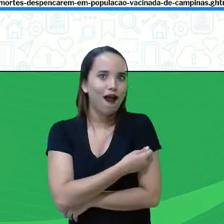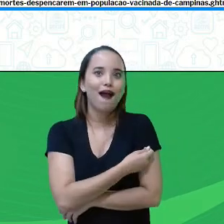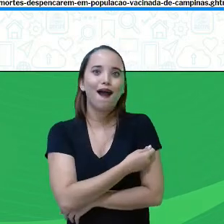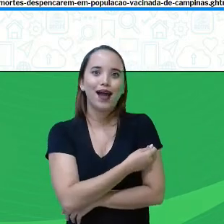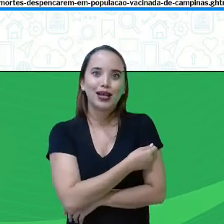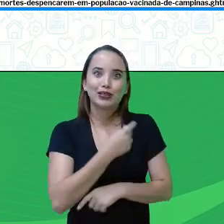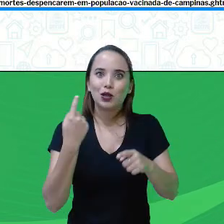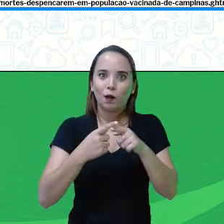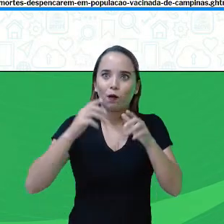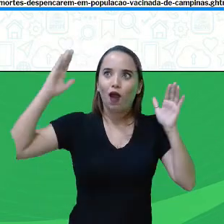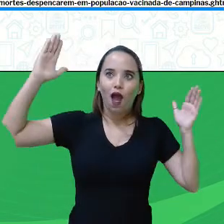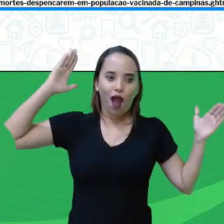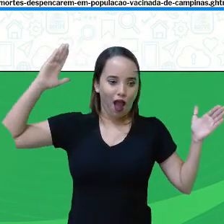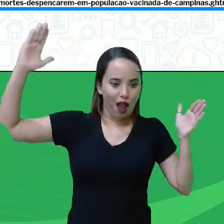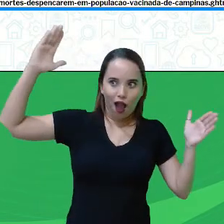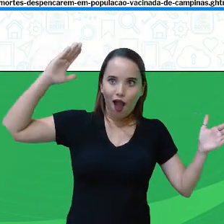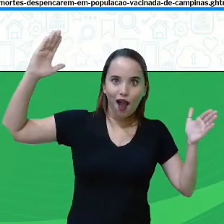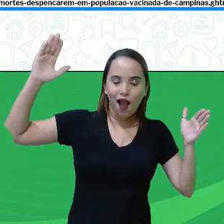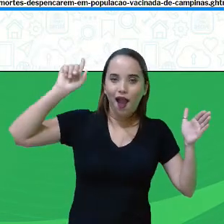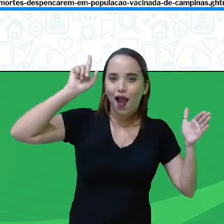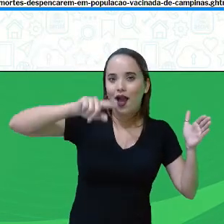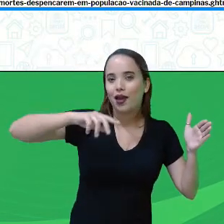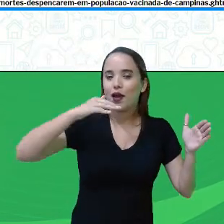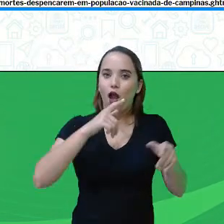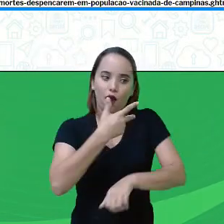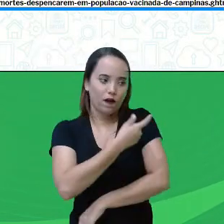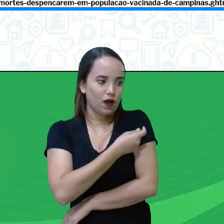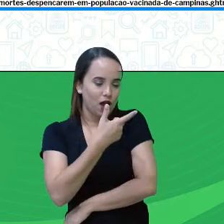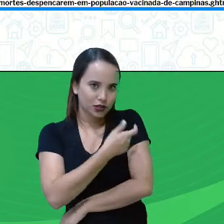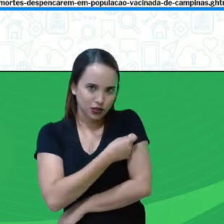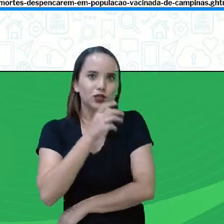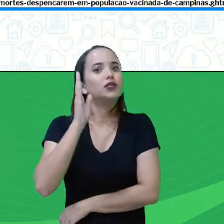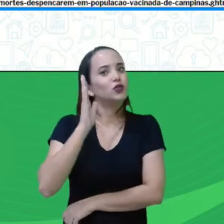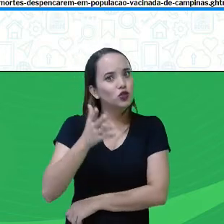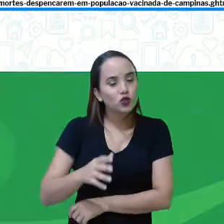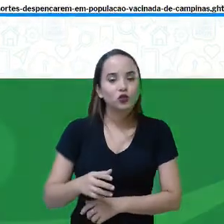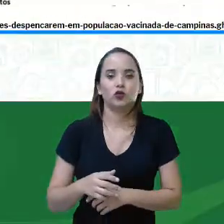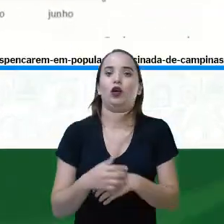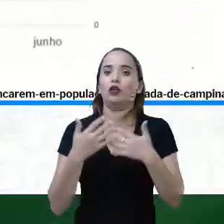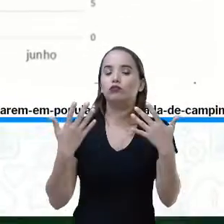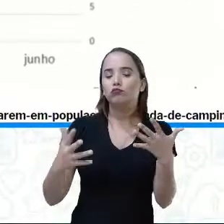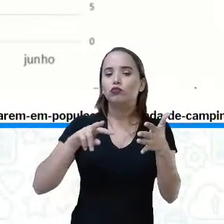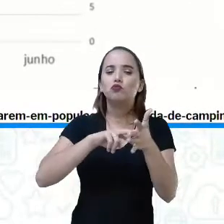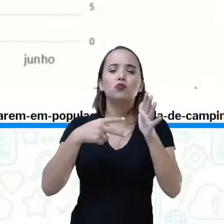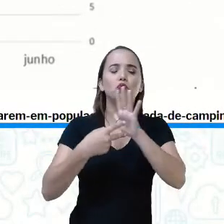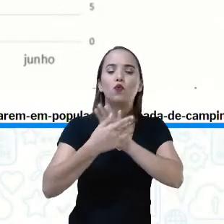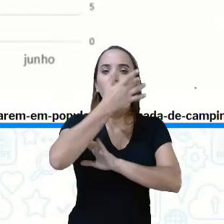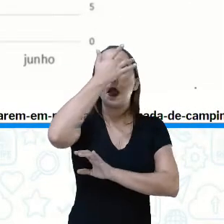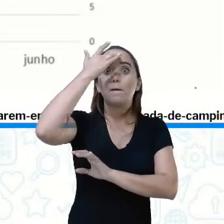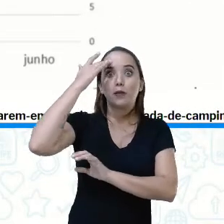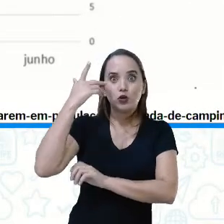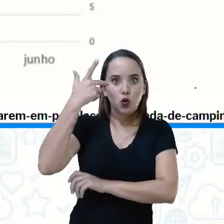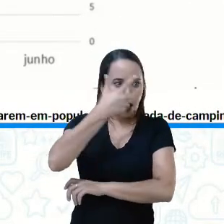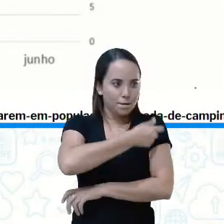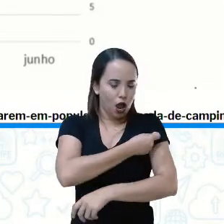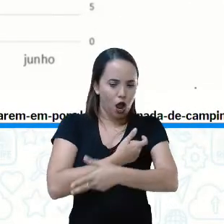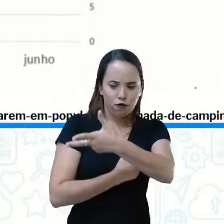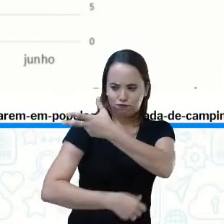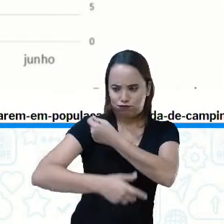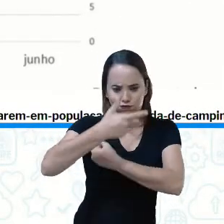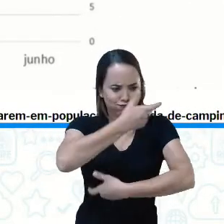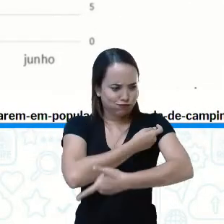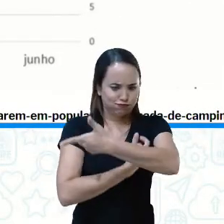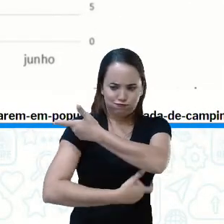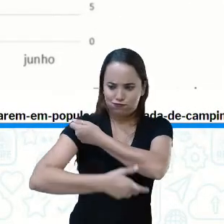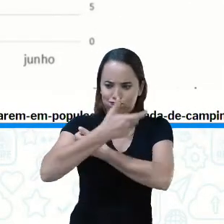outro gráfico aqui para a gente analisar, uma diminuição. E quanto mais vacina, quanto mais pessoas vacinadas, menos